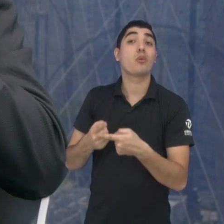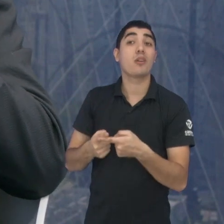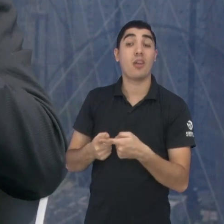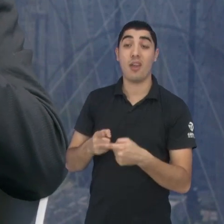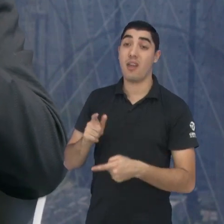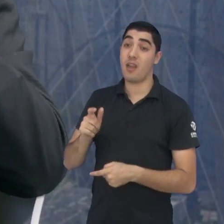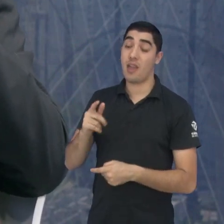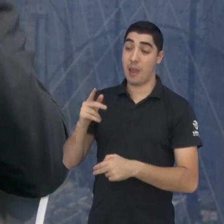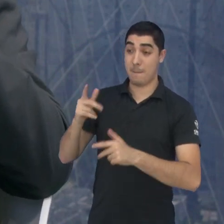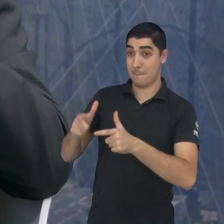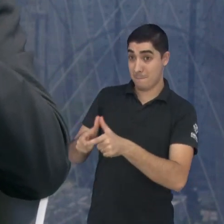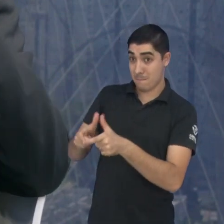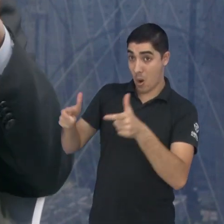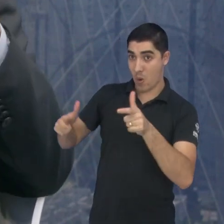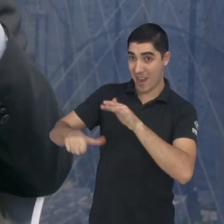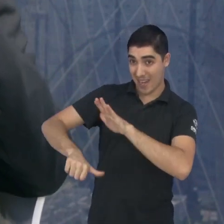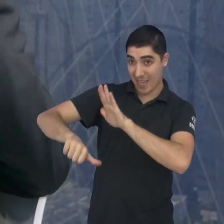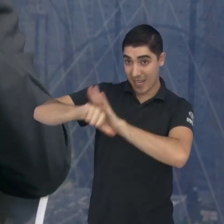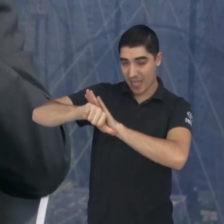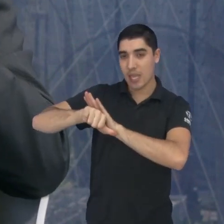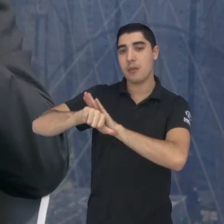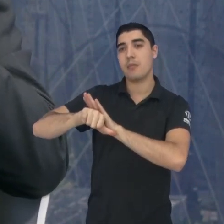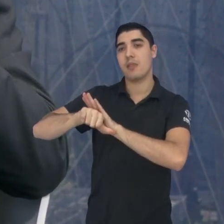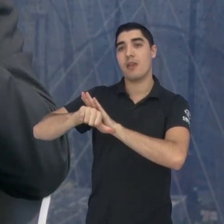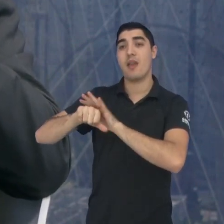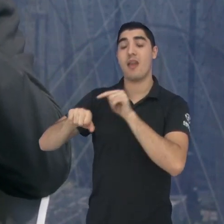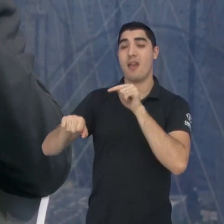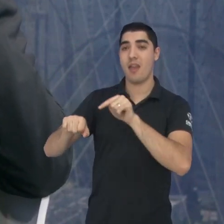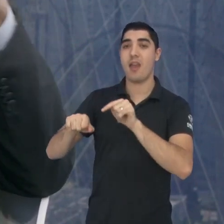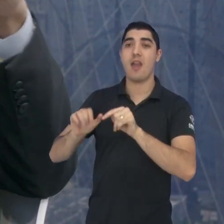crimes são cometidos em redes,